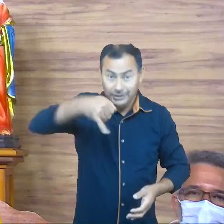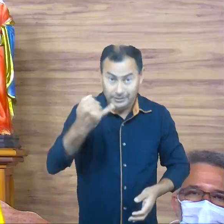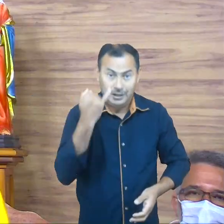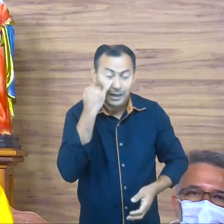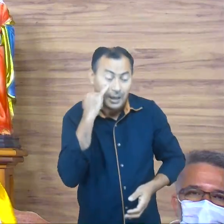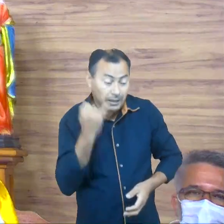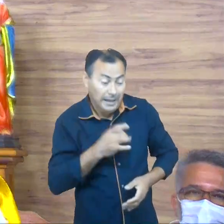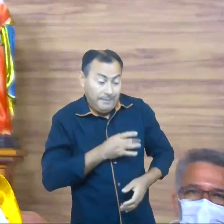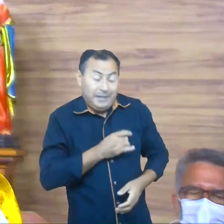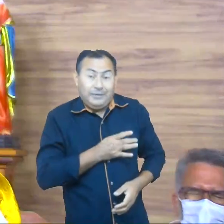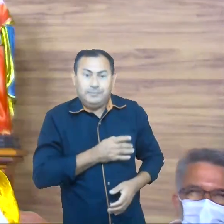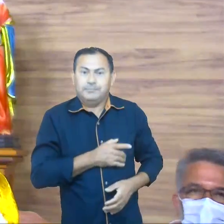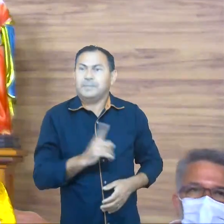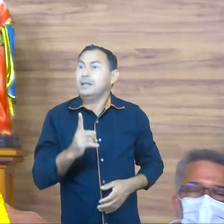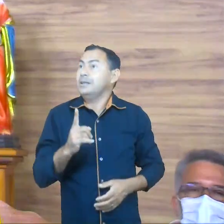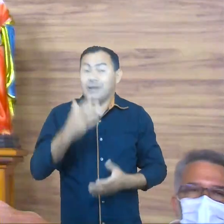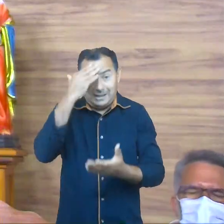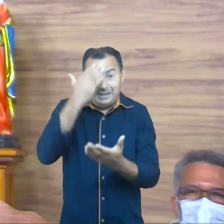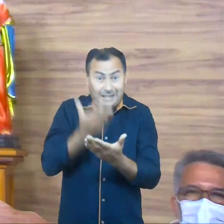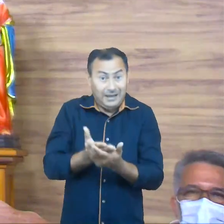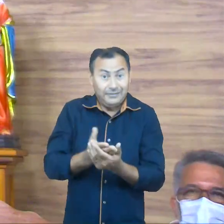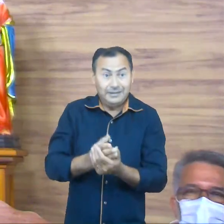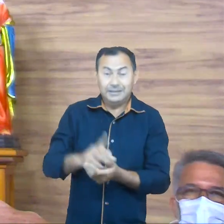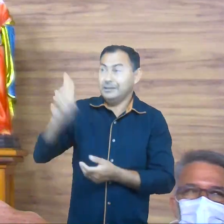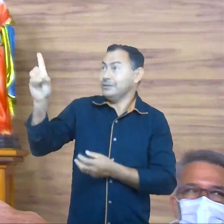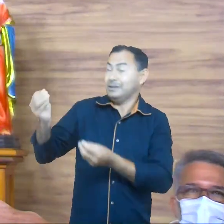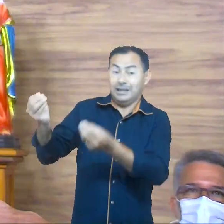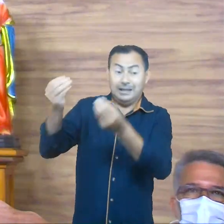Ele não esperava isso de Deus.